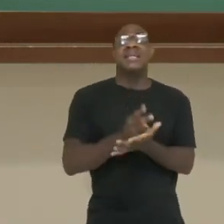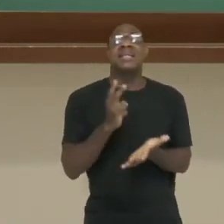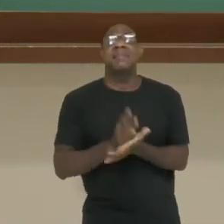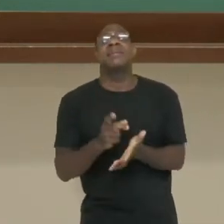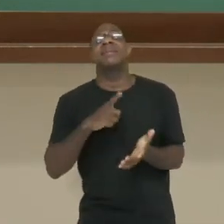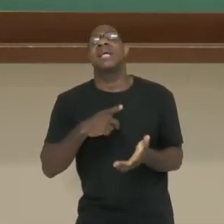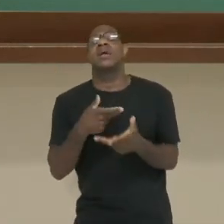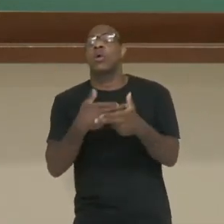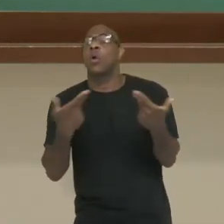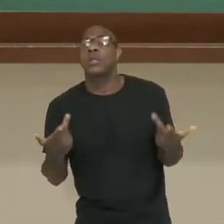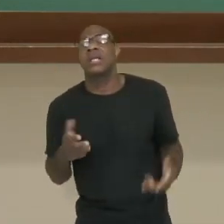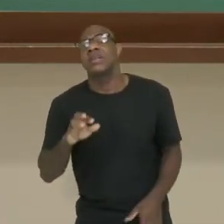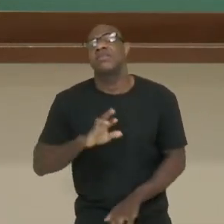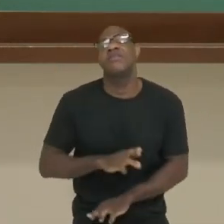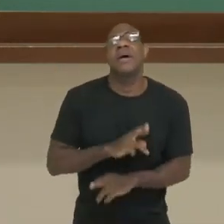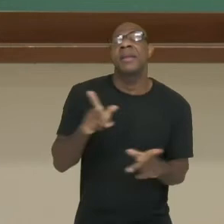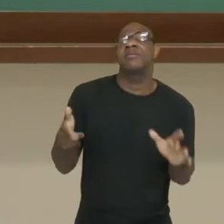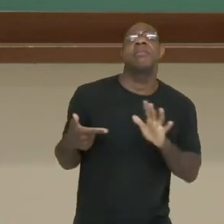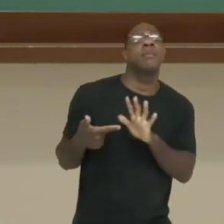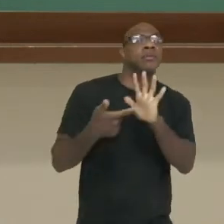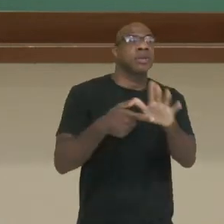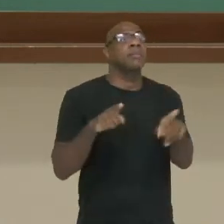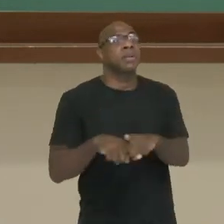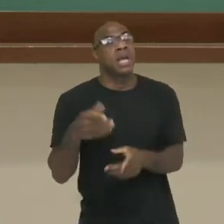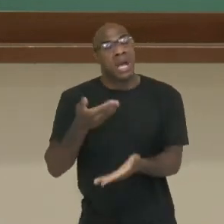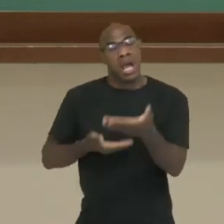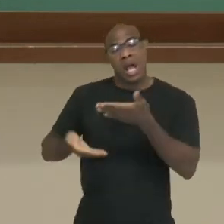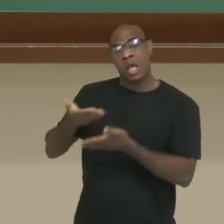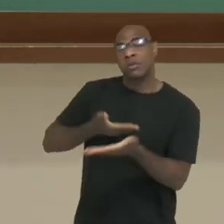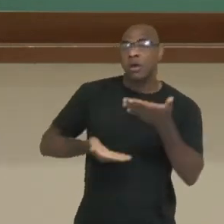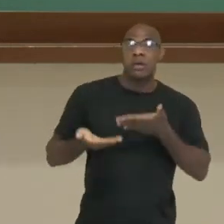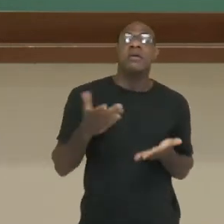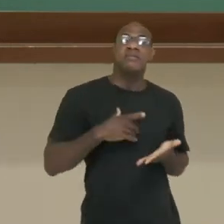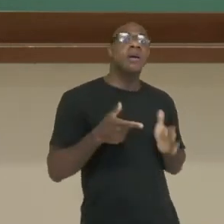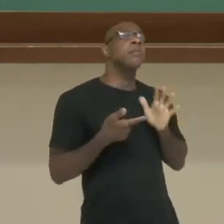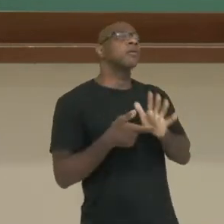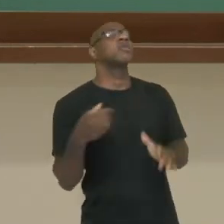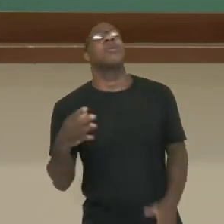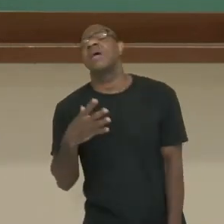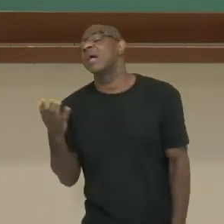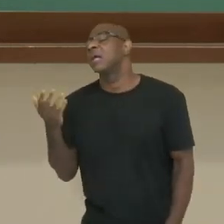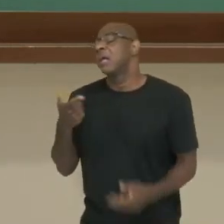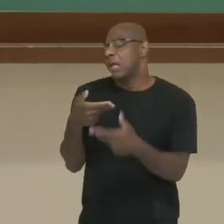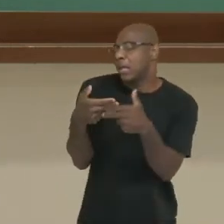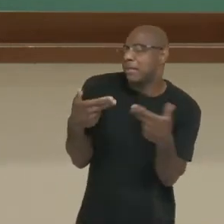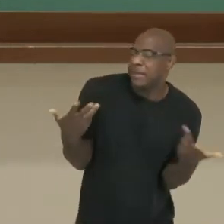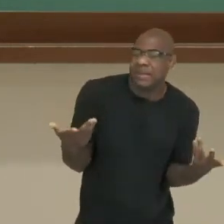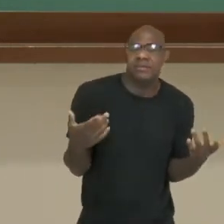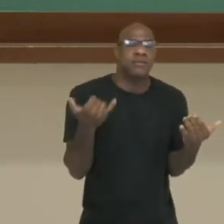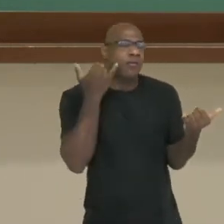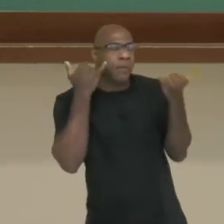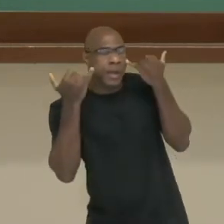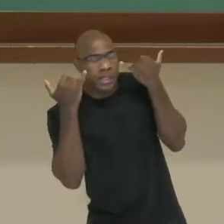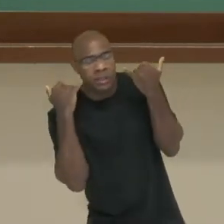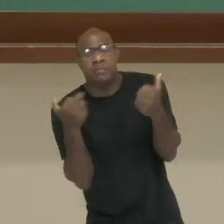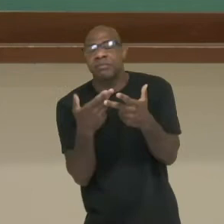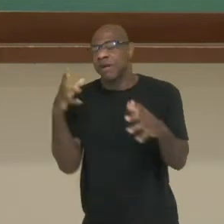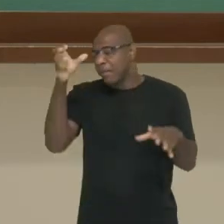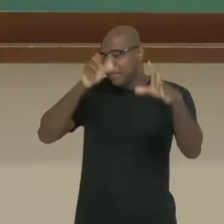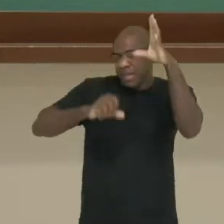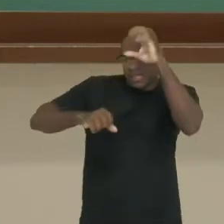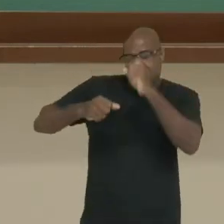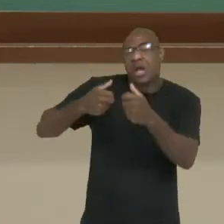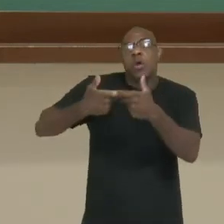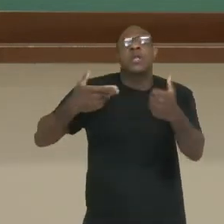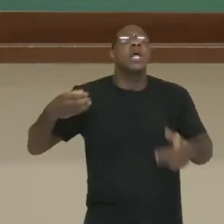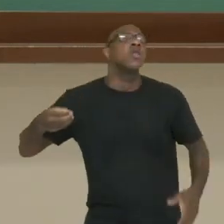acrescentar nesse personagem, porque a troca com o público vai trazendo novos também elementos, cada improvisação, né, vai aprendendo coisas